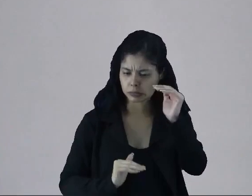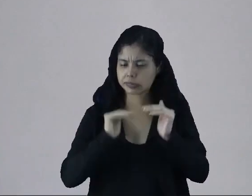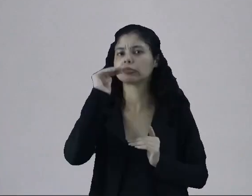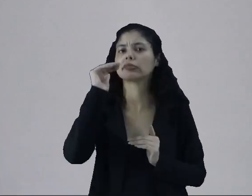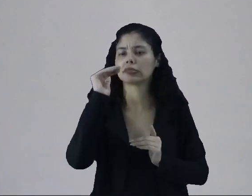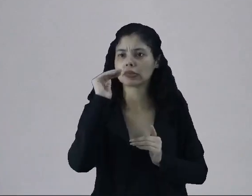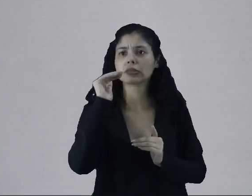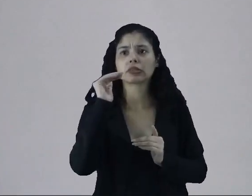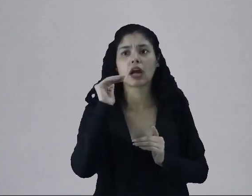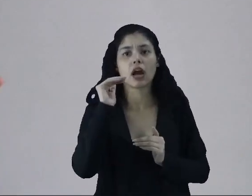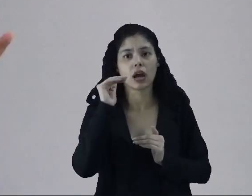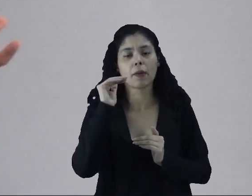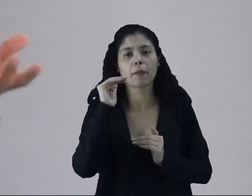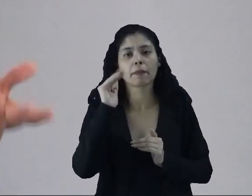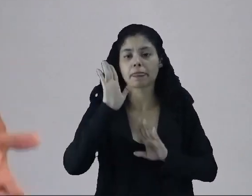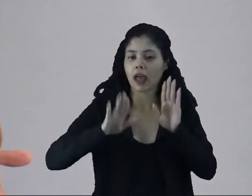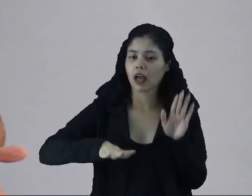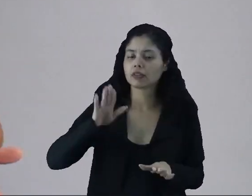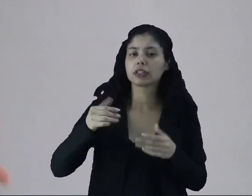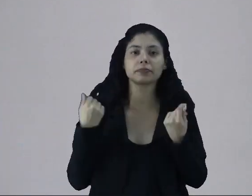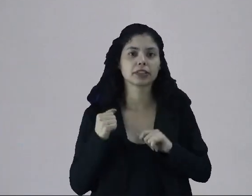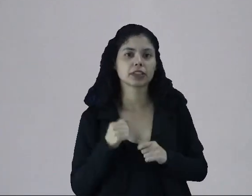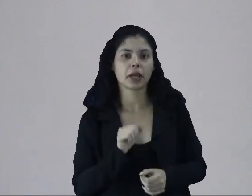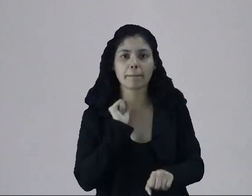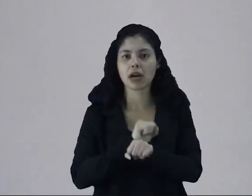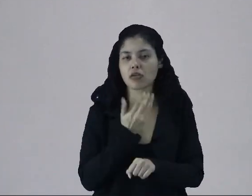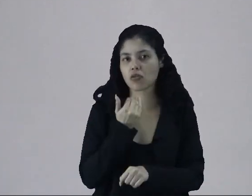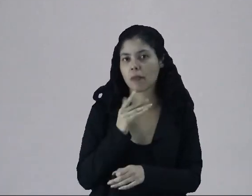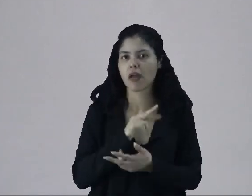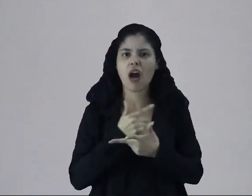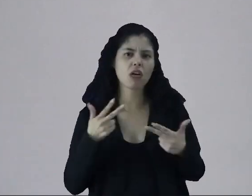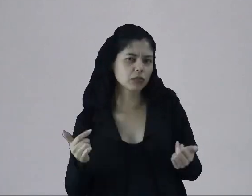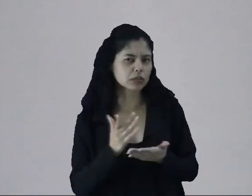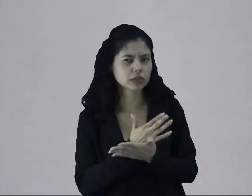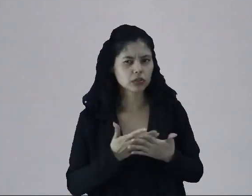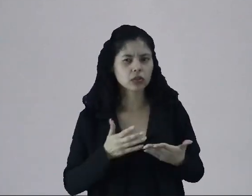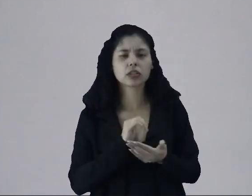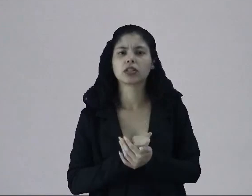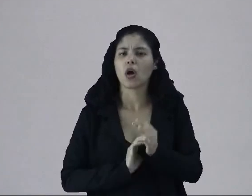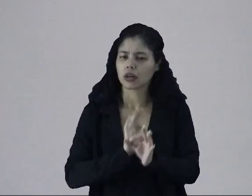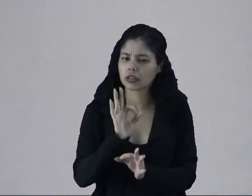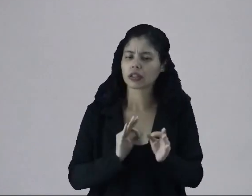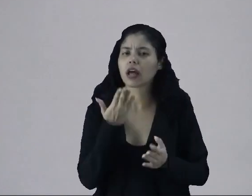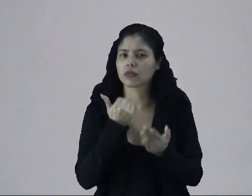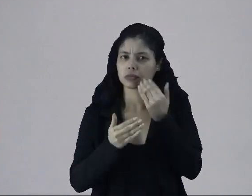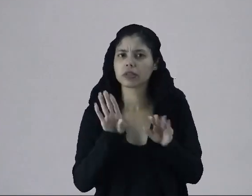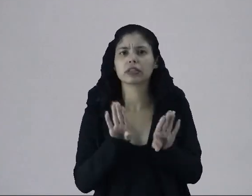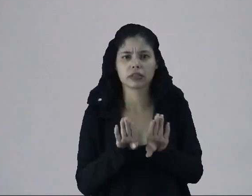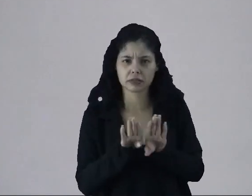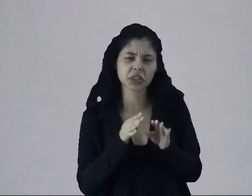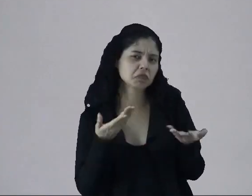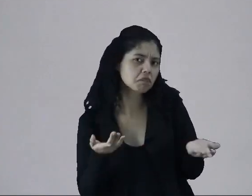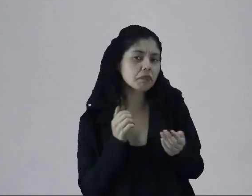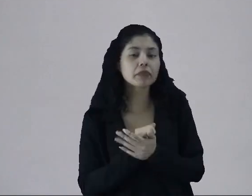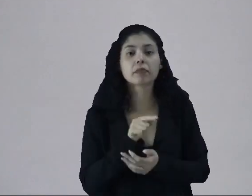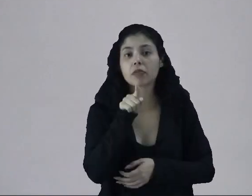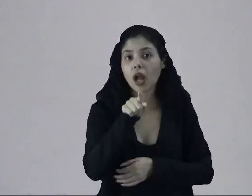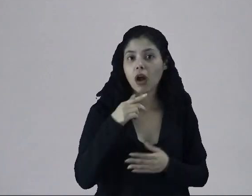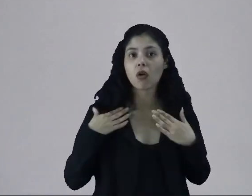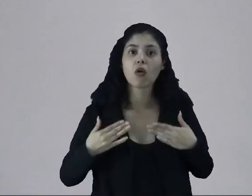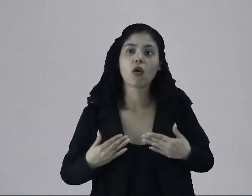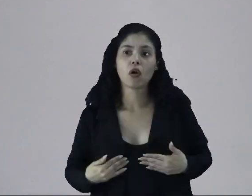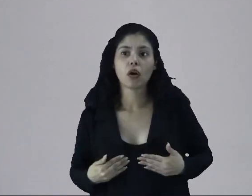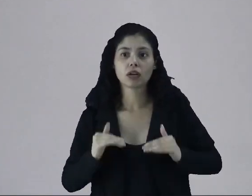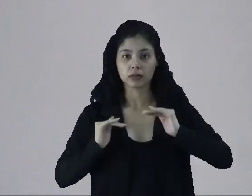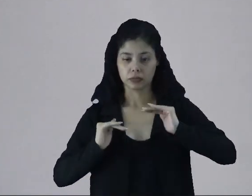elevada, e aí você, às vezes, tem que fazer uma dieta, às vezes tem que fazer uma reeducação alimentar, às vezes as duas juntas. Para quê? Para que o teu corpo fique